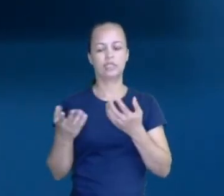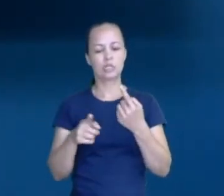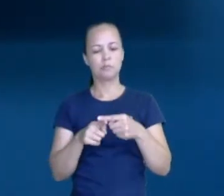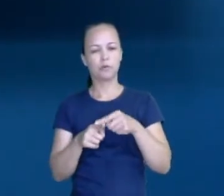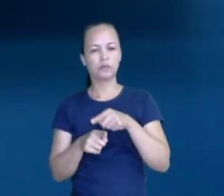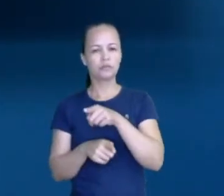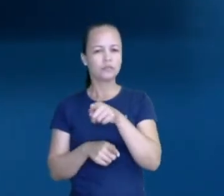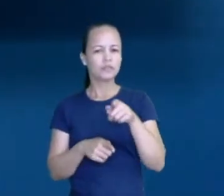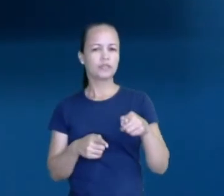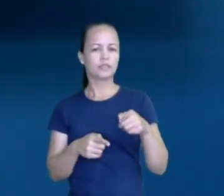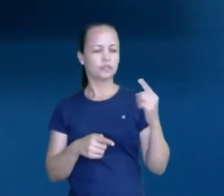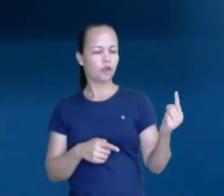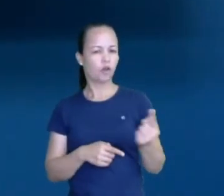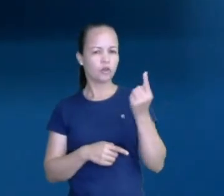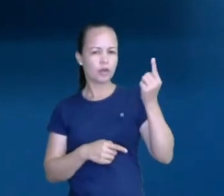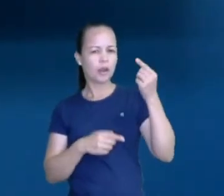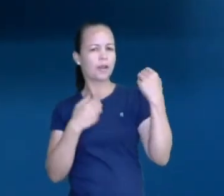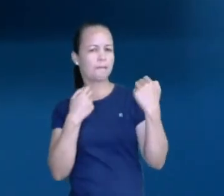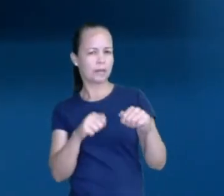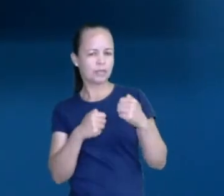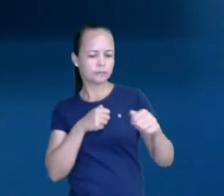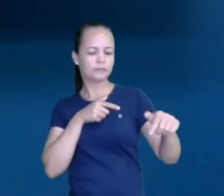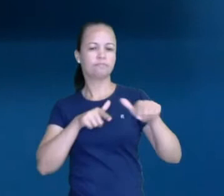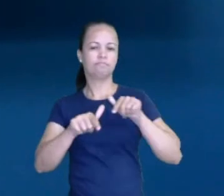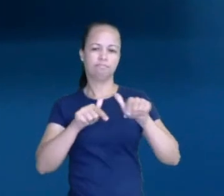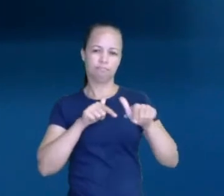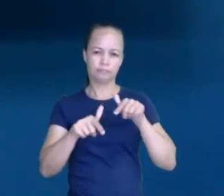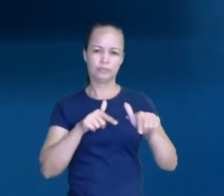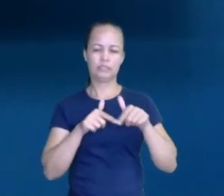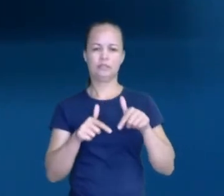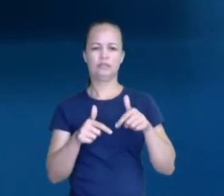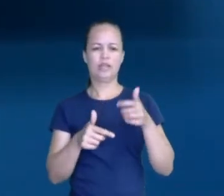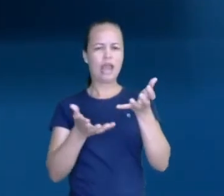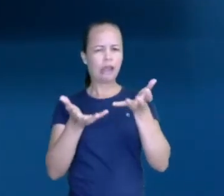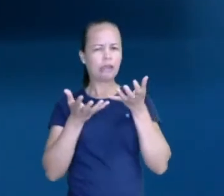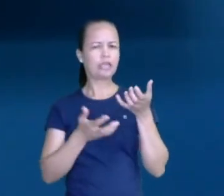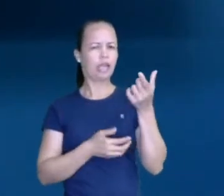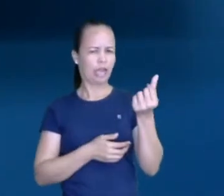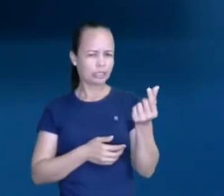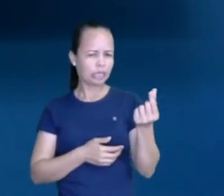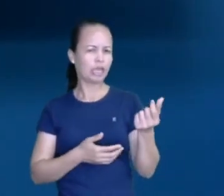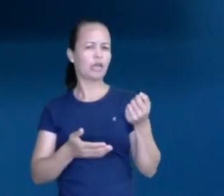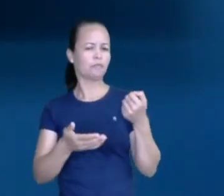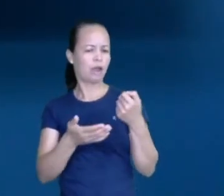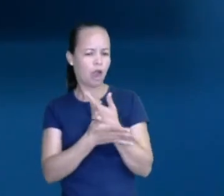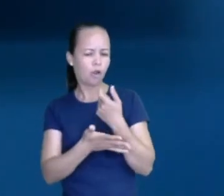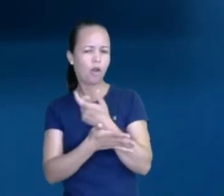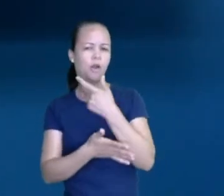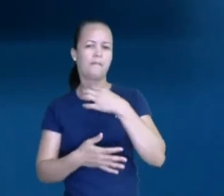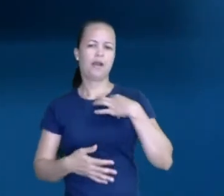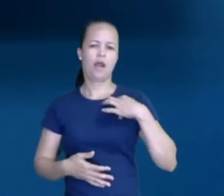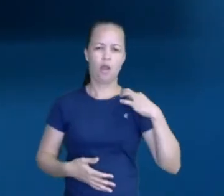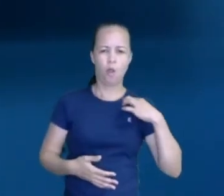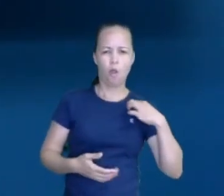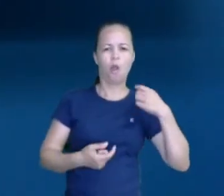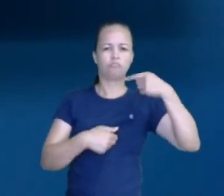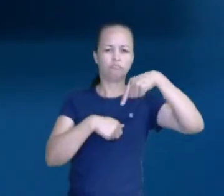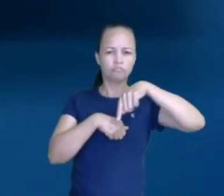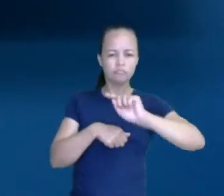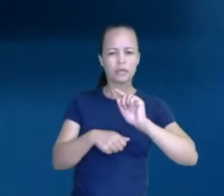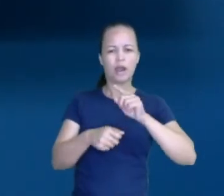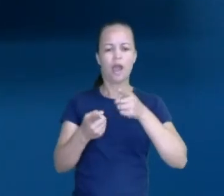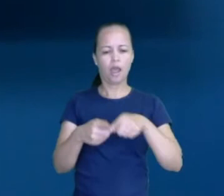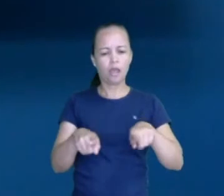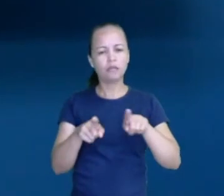você se torna adulto, você precisa trabalhar. Você quer dinheiro para comprar roupa, para ir no shopping? Dinheiro